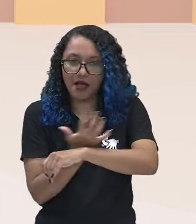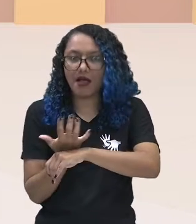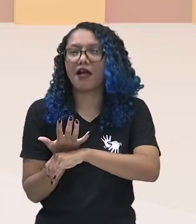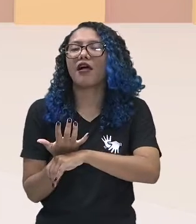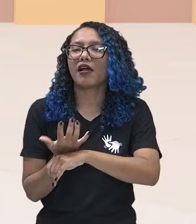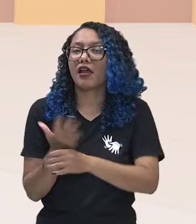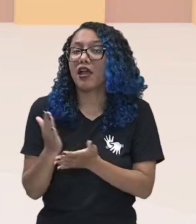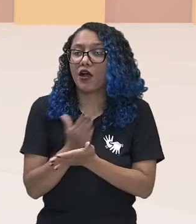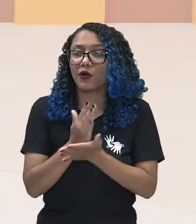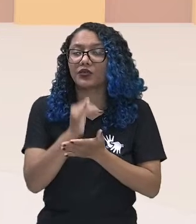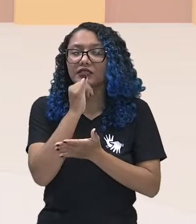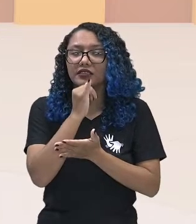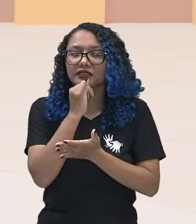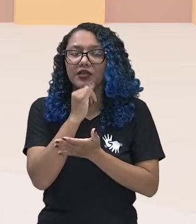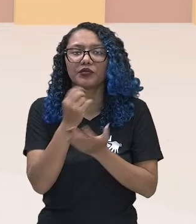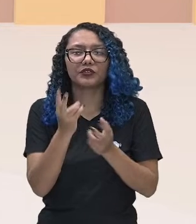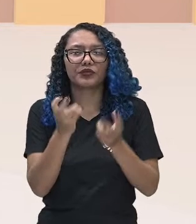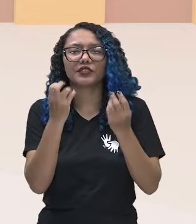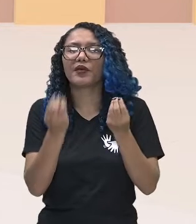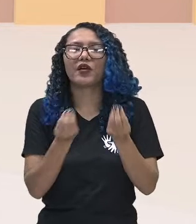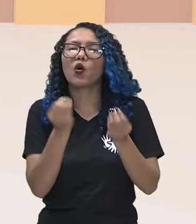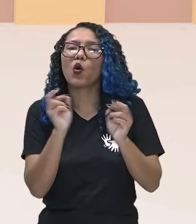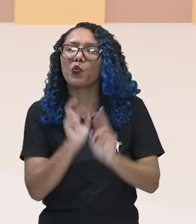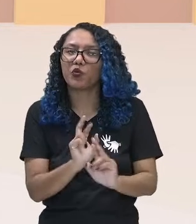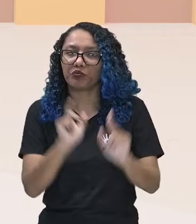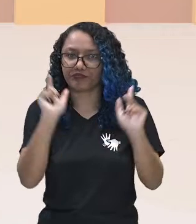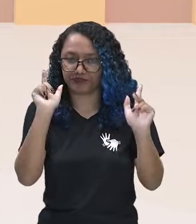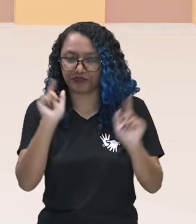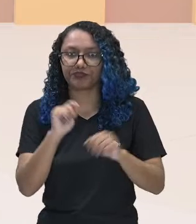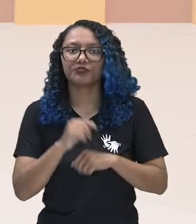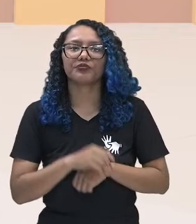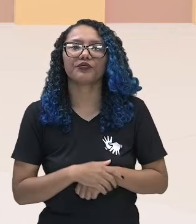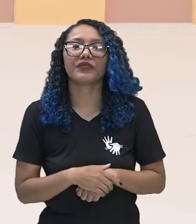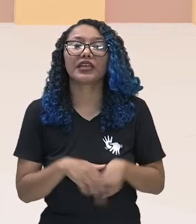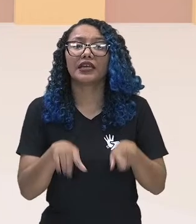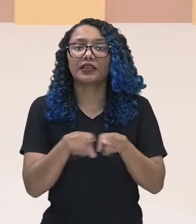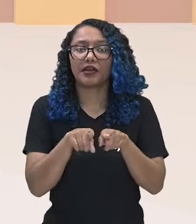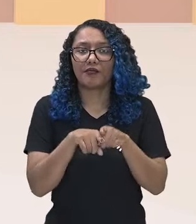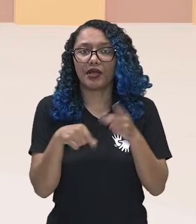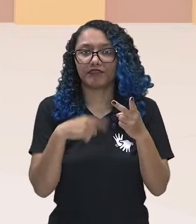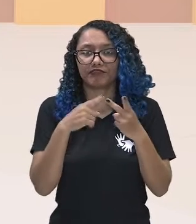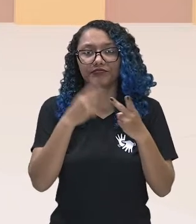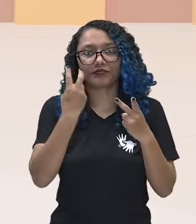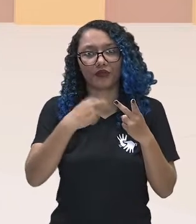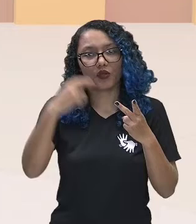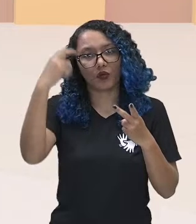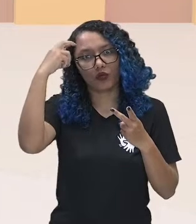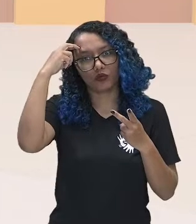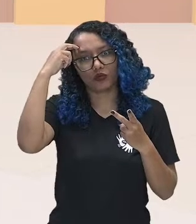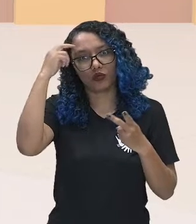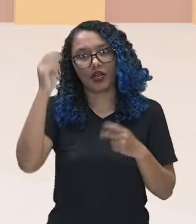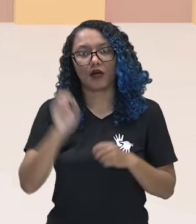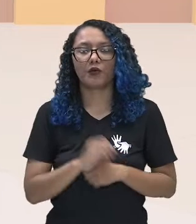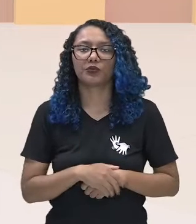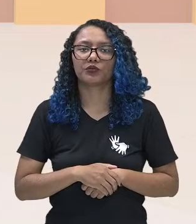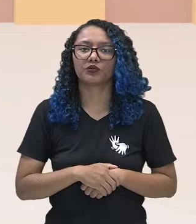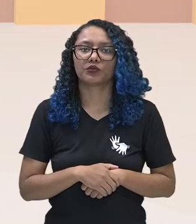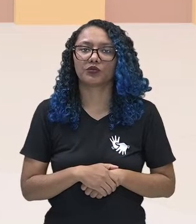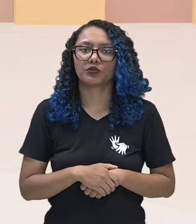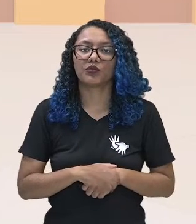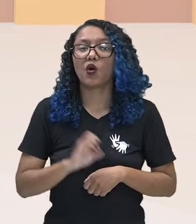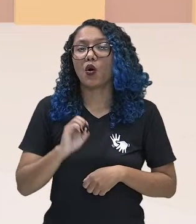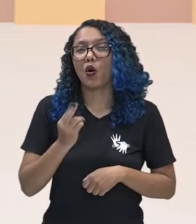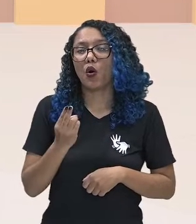gente diferenciar. E aí nós temos o cultural, ou como a gente pode chamar também de espaço cultural,